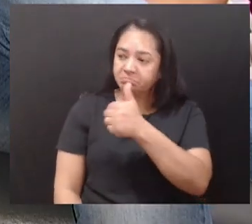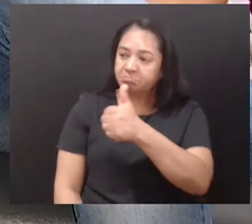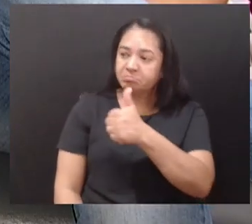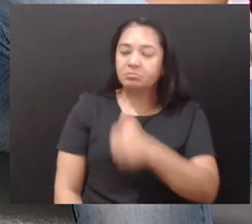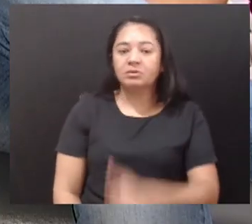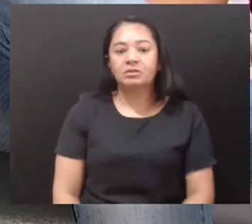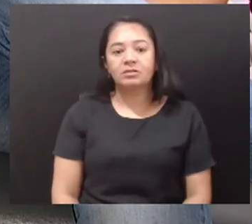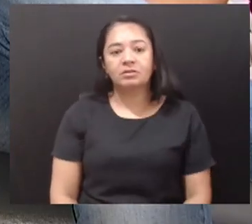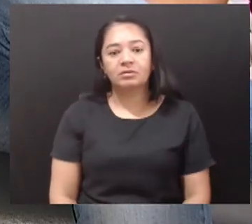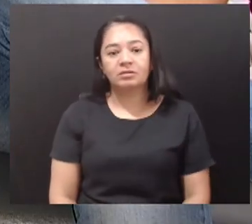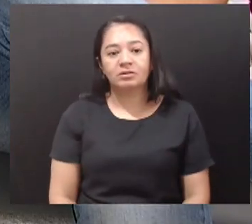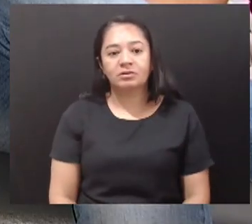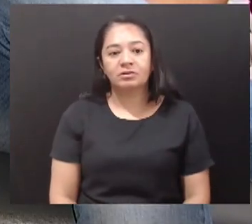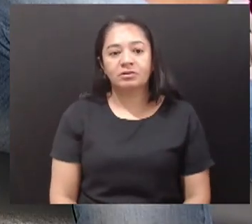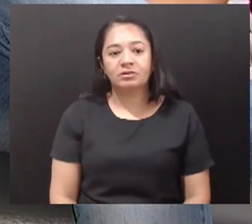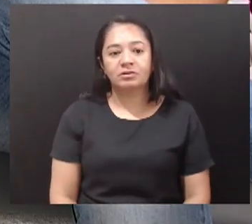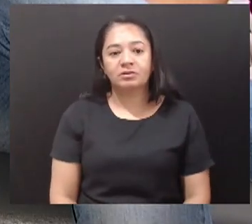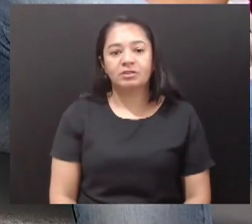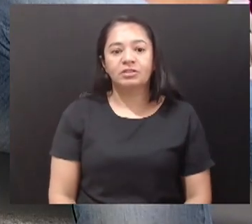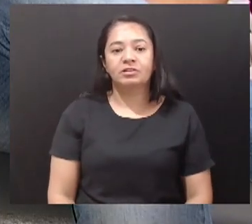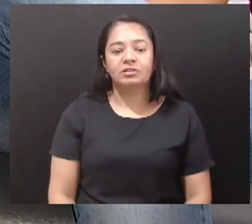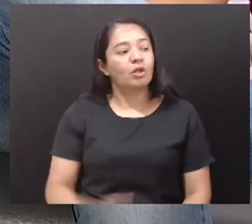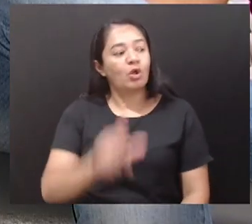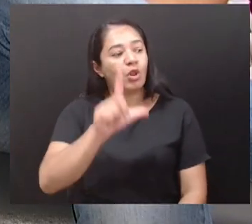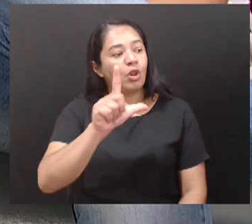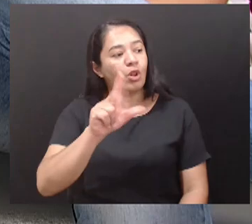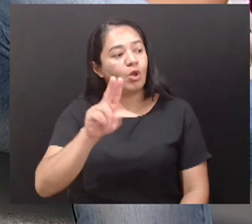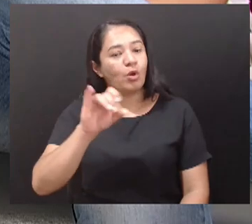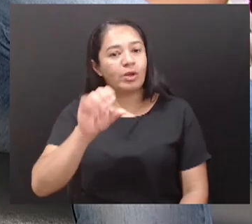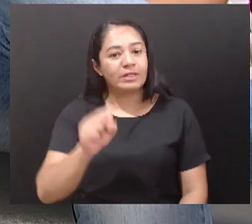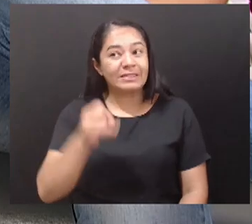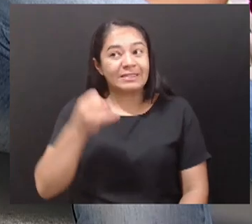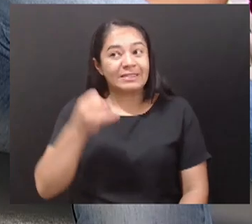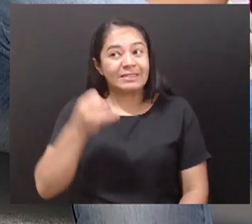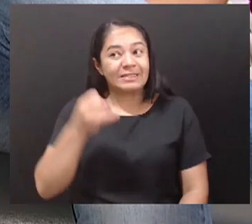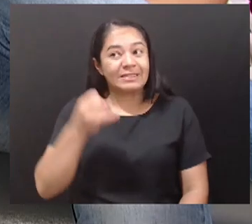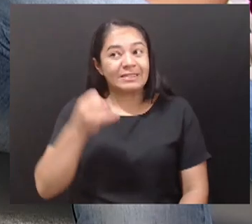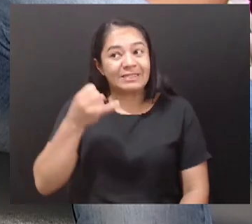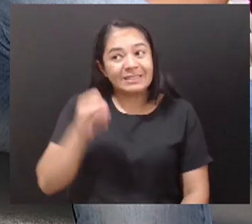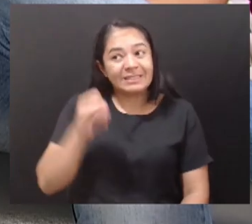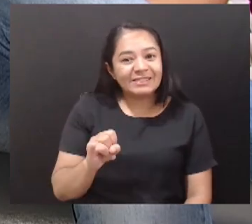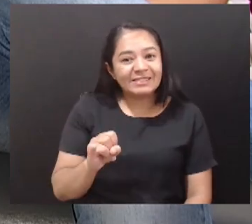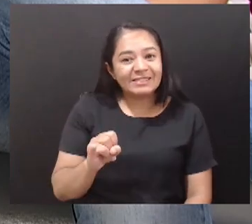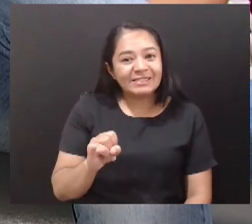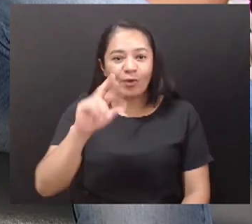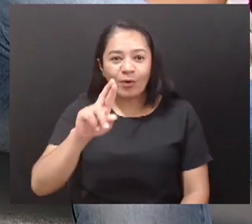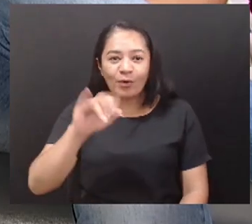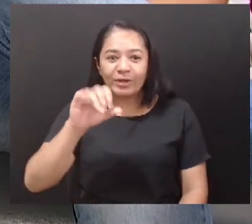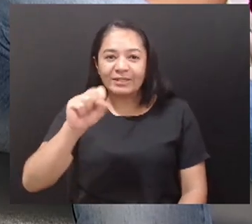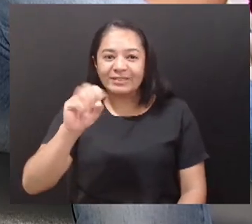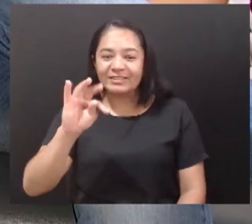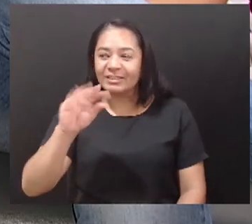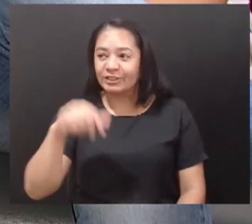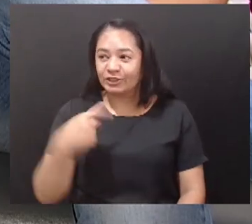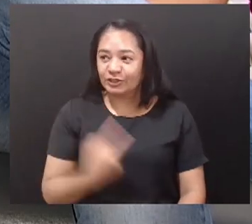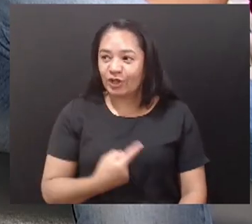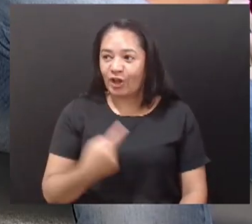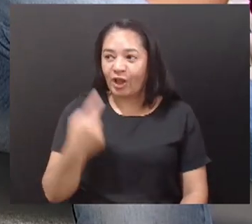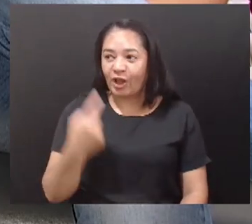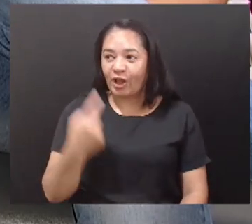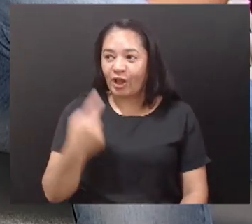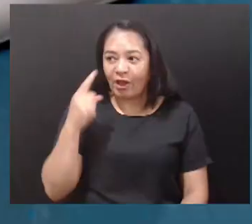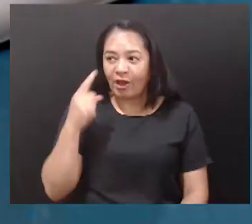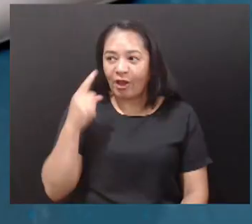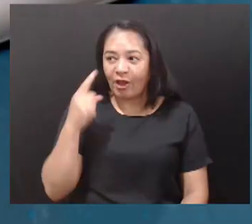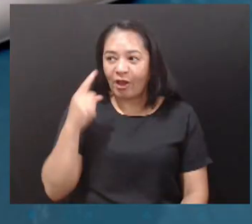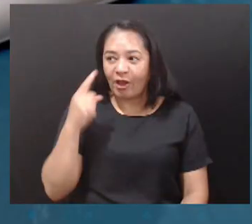comentado com o Luiz, falei assim, Luiz, o Cristiano Ronaldo, se por um acaso a gente conseguir ver ele, vai ser, ou cortar o cabelo dele, vai ser o último, né? Porque